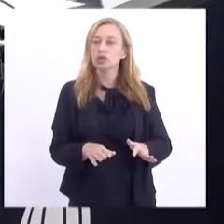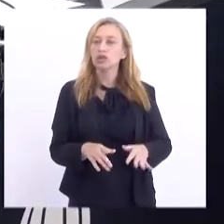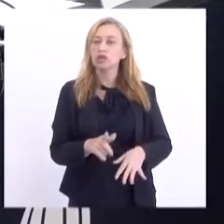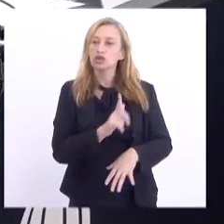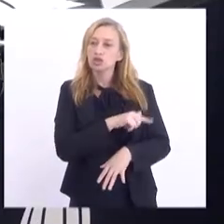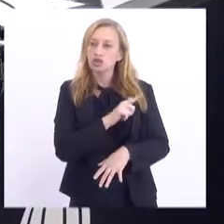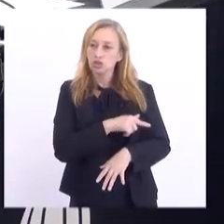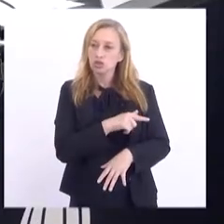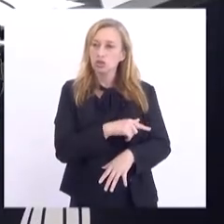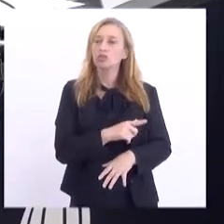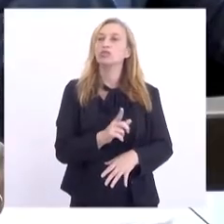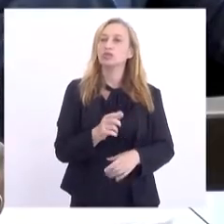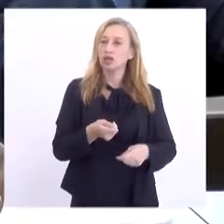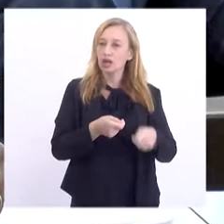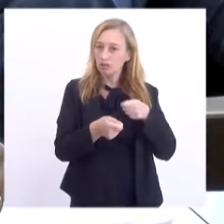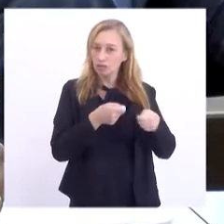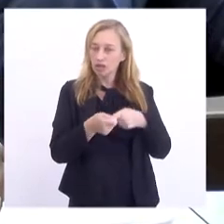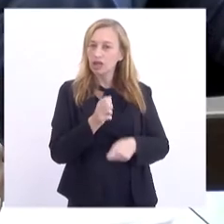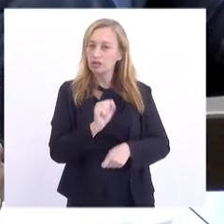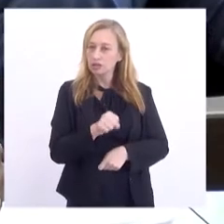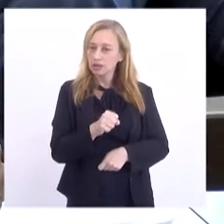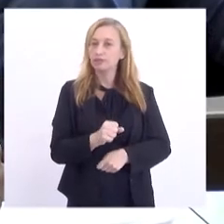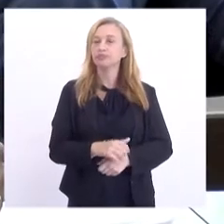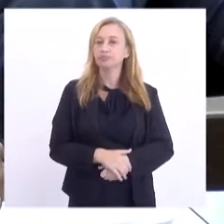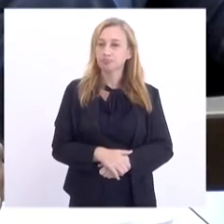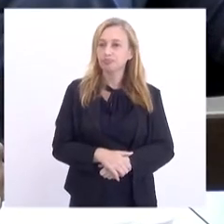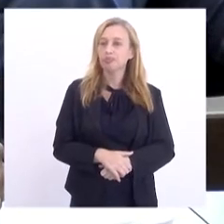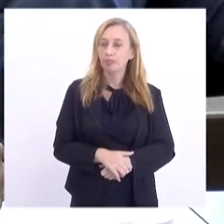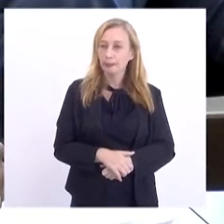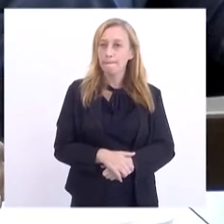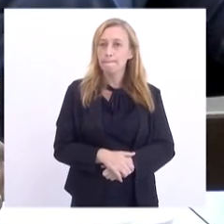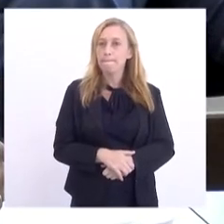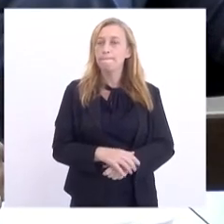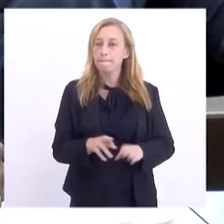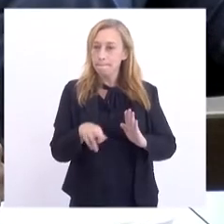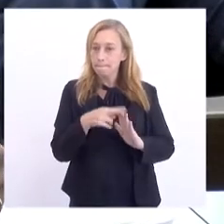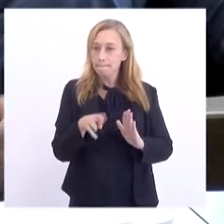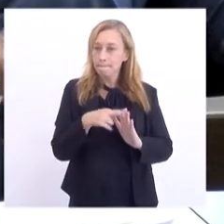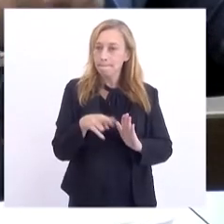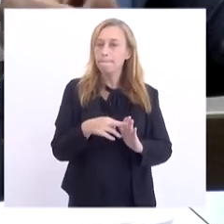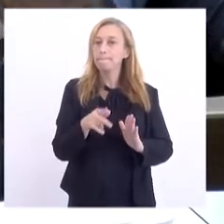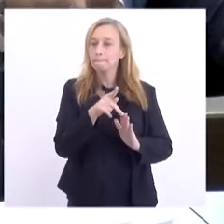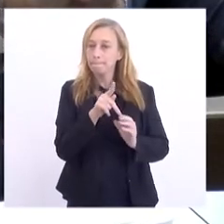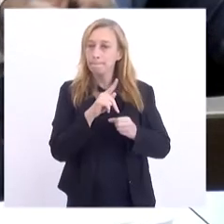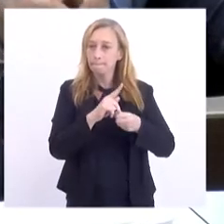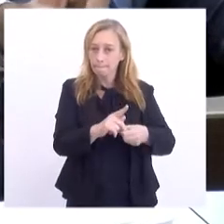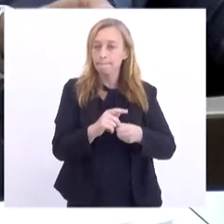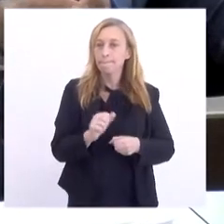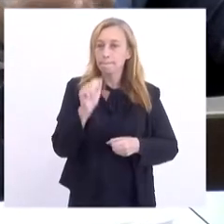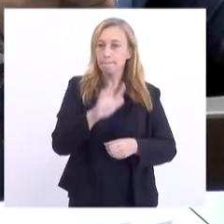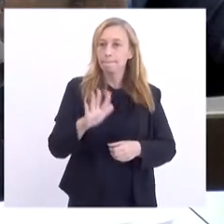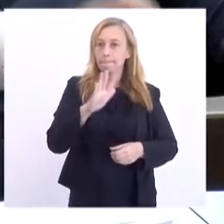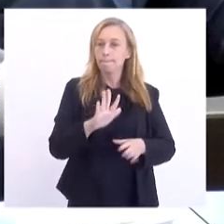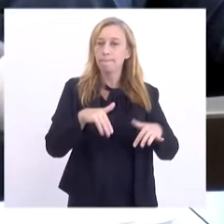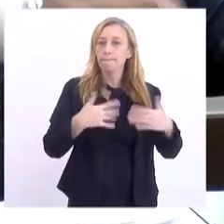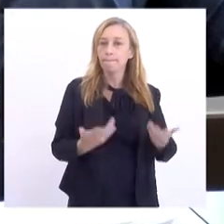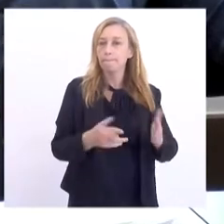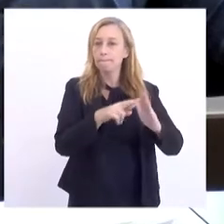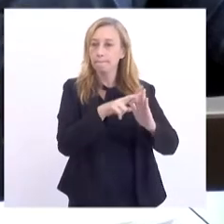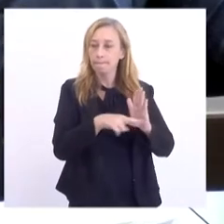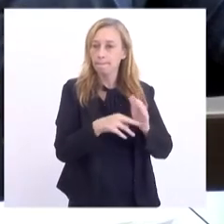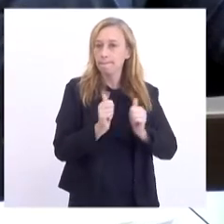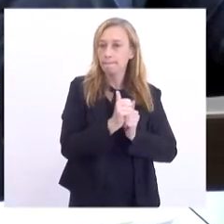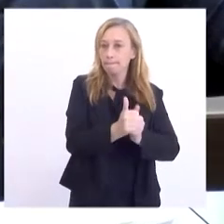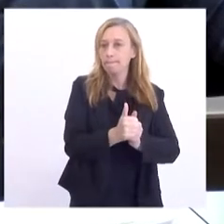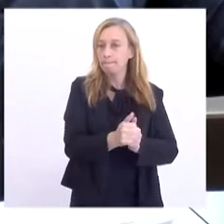setorial exato está regulamentado tá tem uma uma resolução do procurador-geral e diz exatamente Quais são os procedimentos para